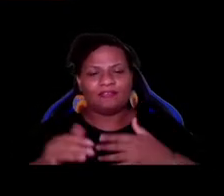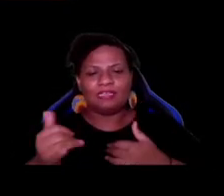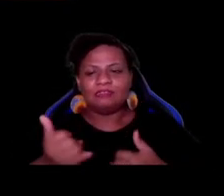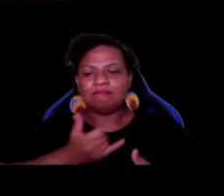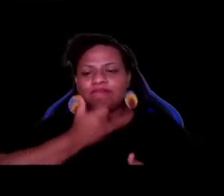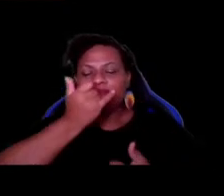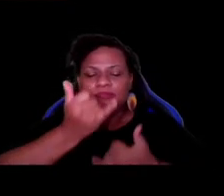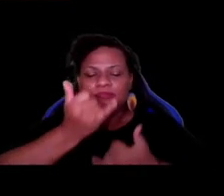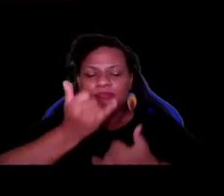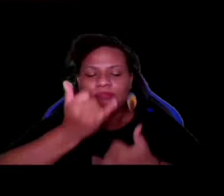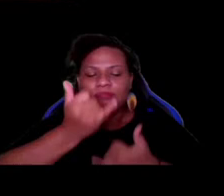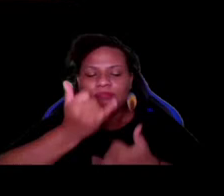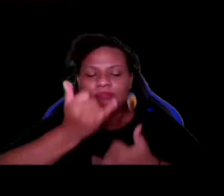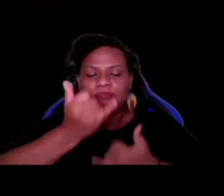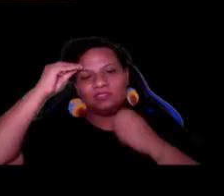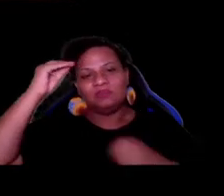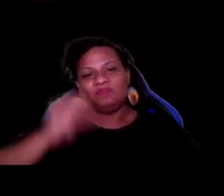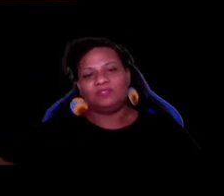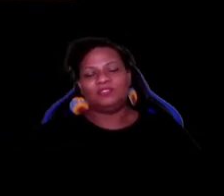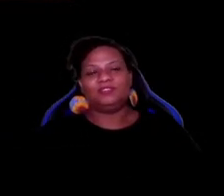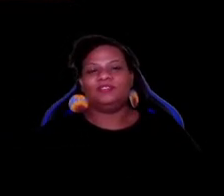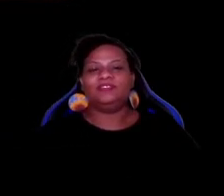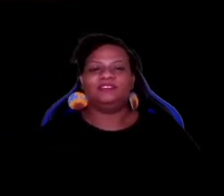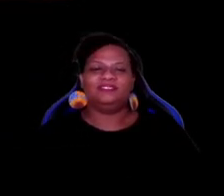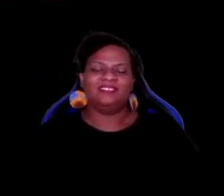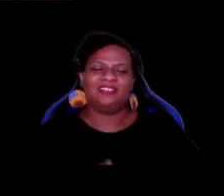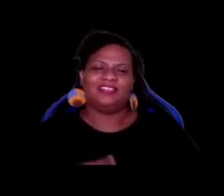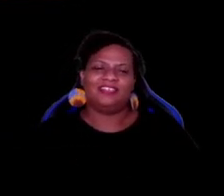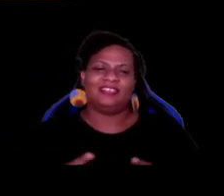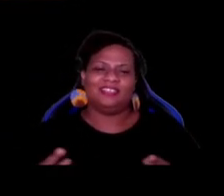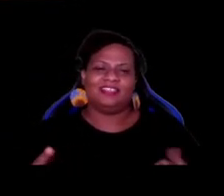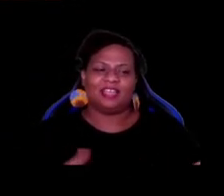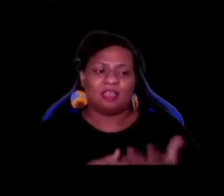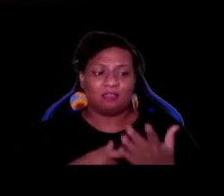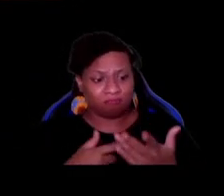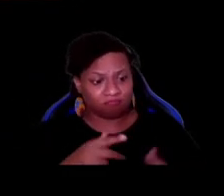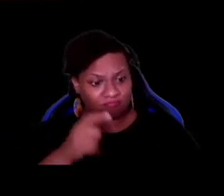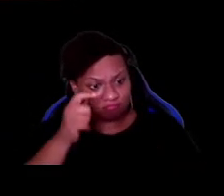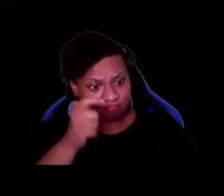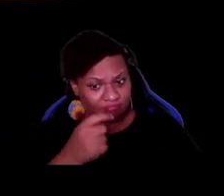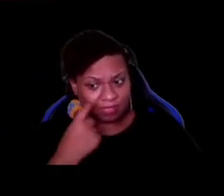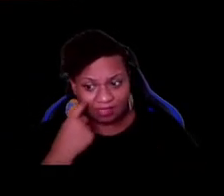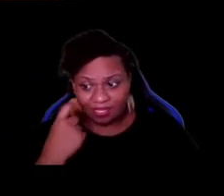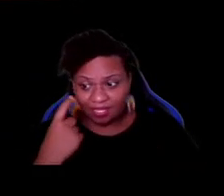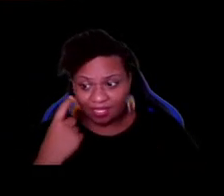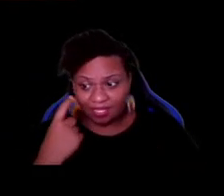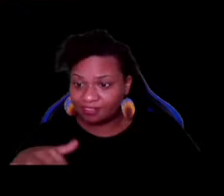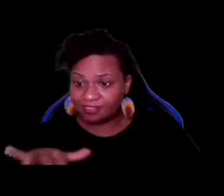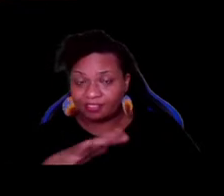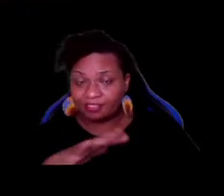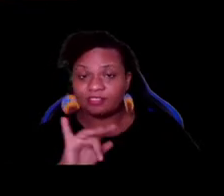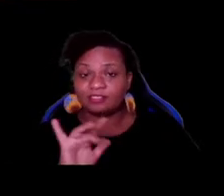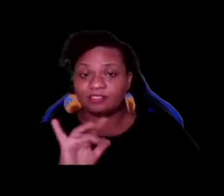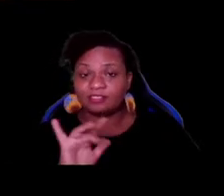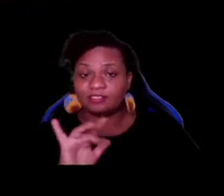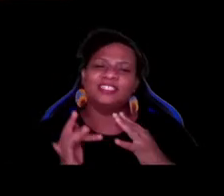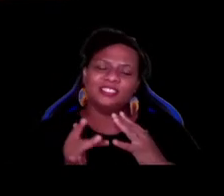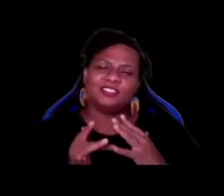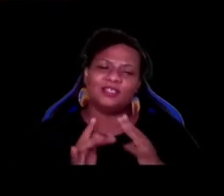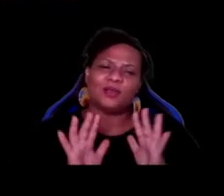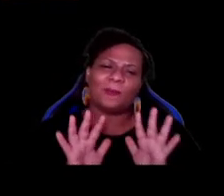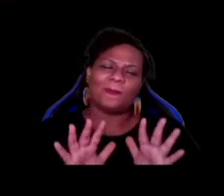assim, porque tem muita coisa interessante nas redes sociais, mas tem